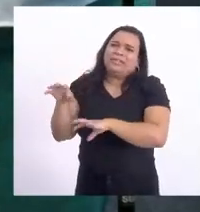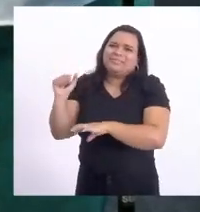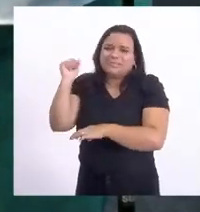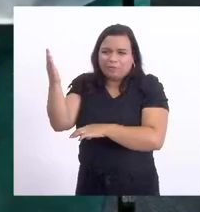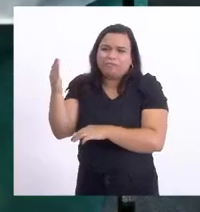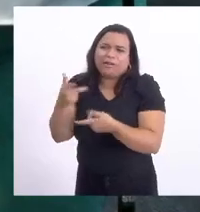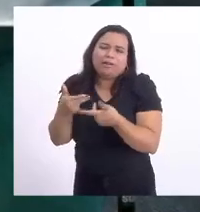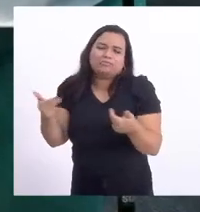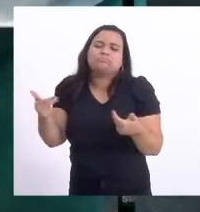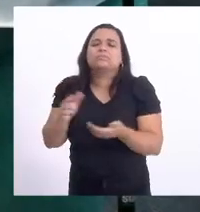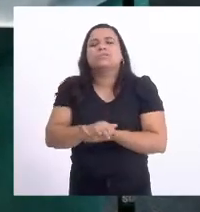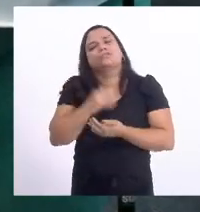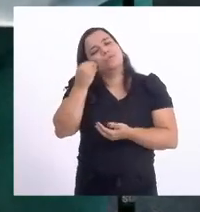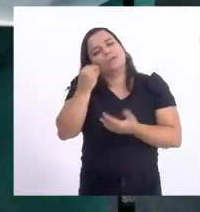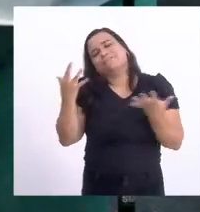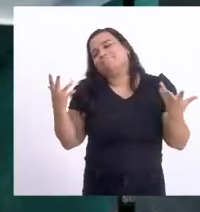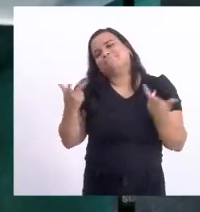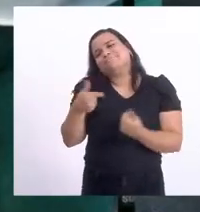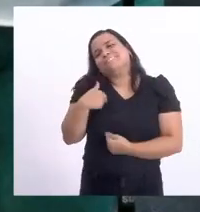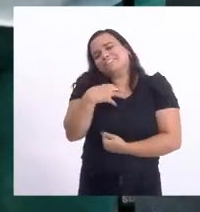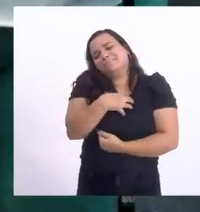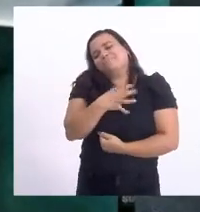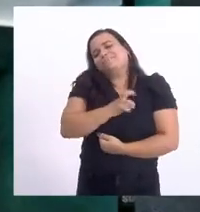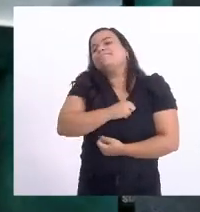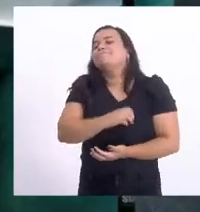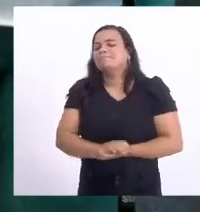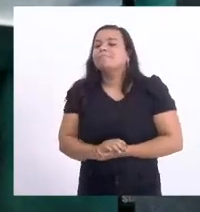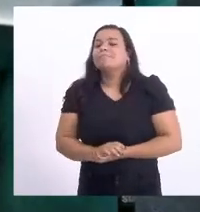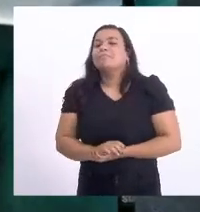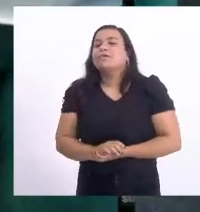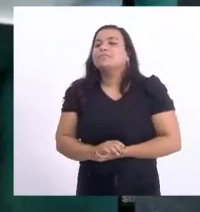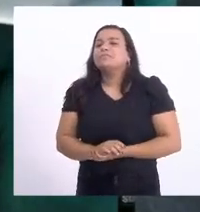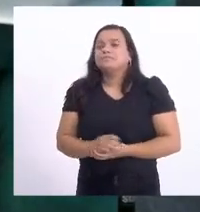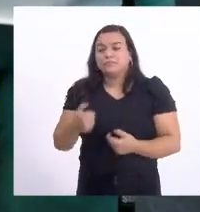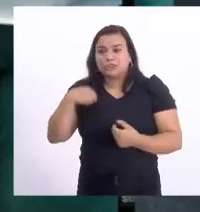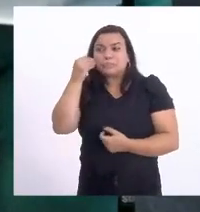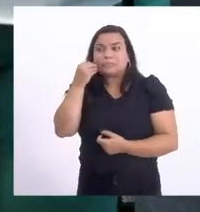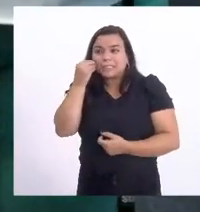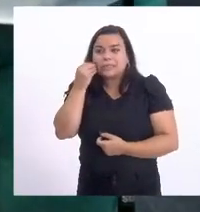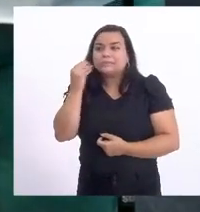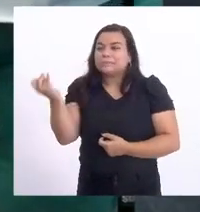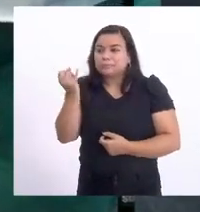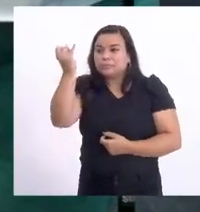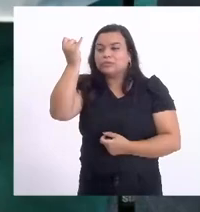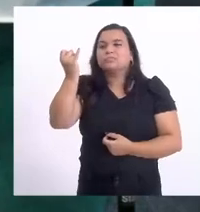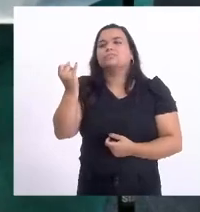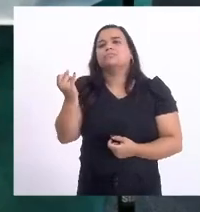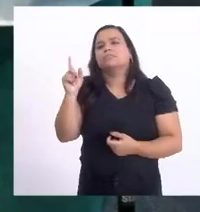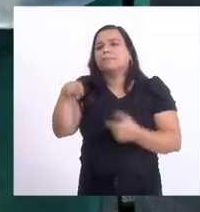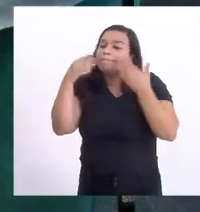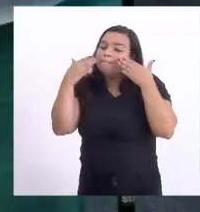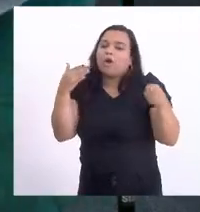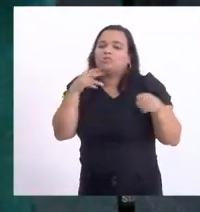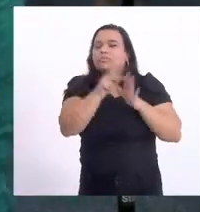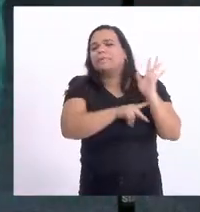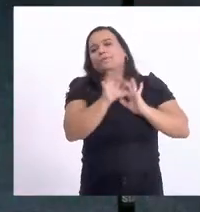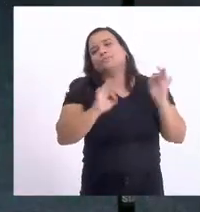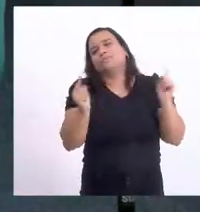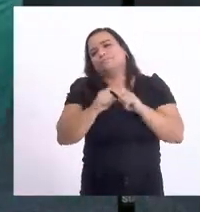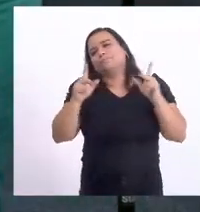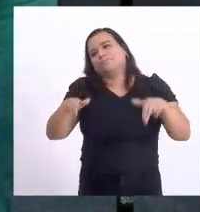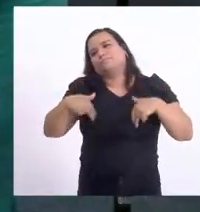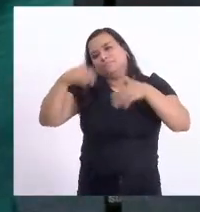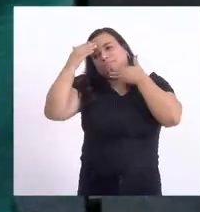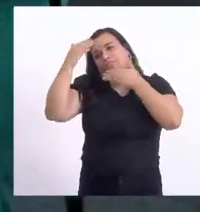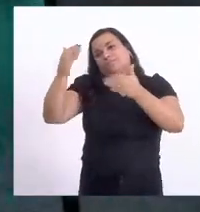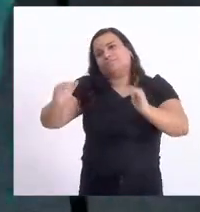africano. Então, uma experiência que eu me vejo, digamos assim, que eu vejo ser retratada nesse projeto que ora apresentamos. Agradeço a Vossa